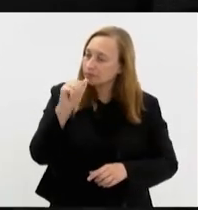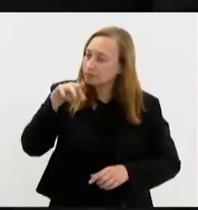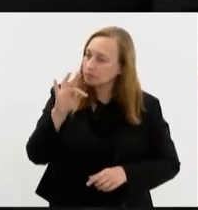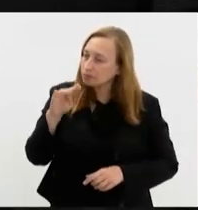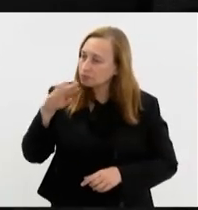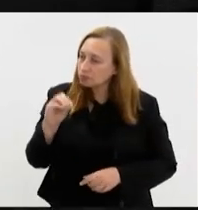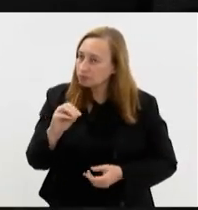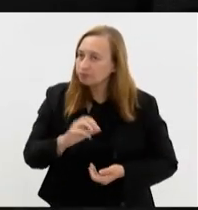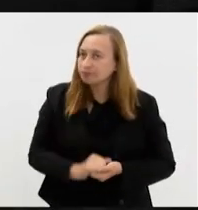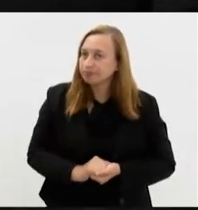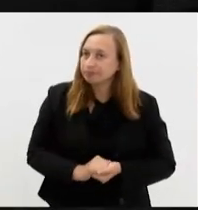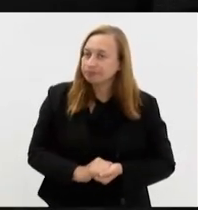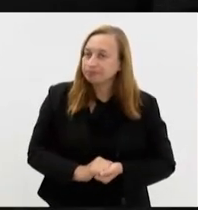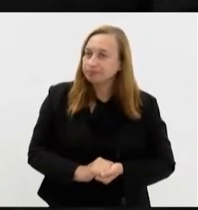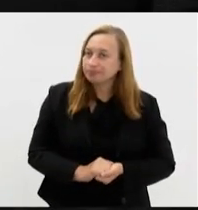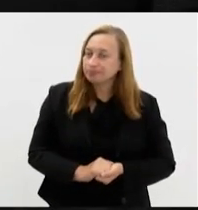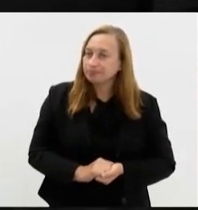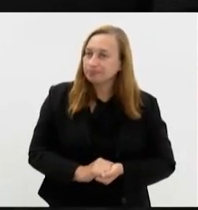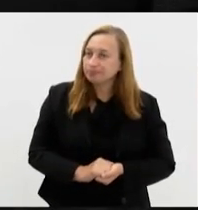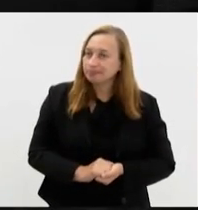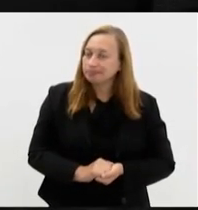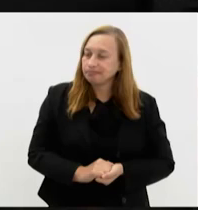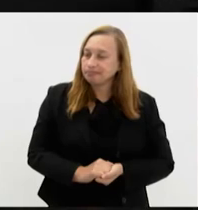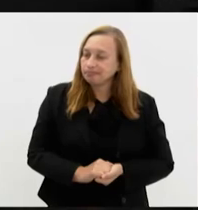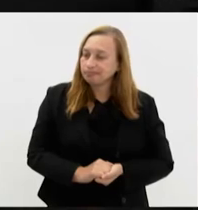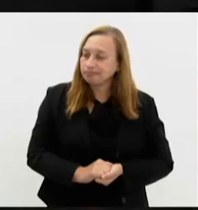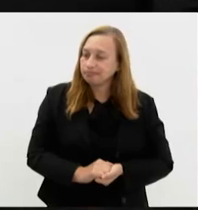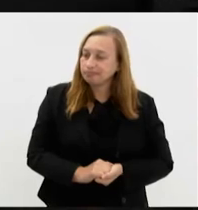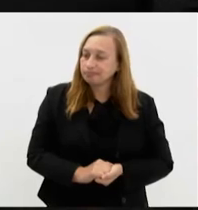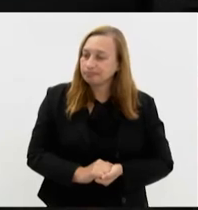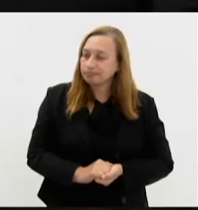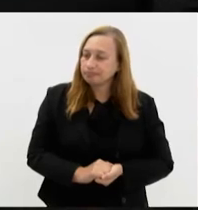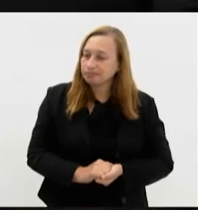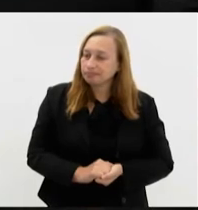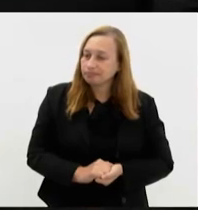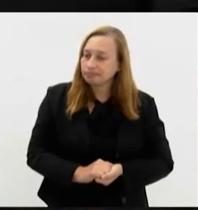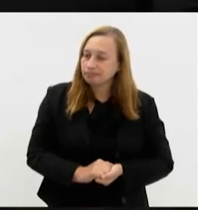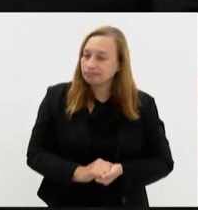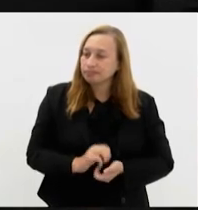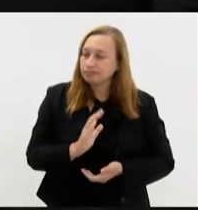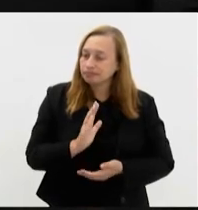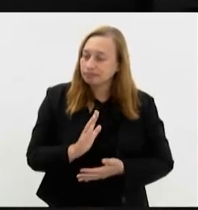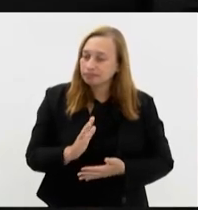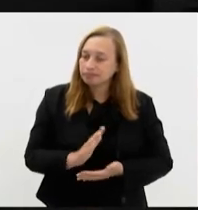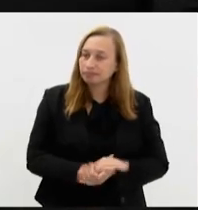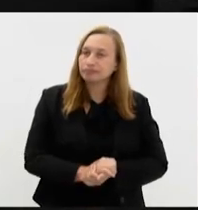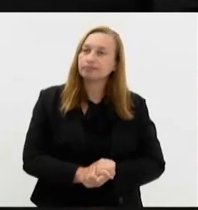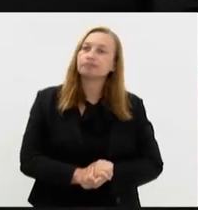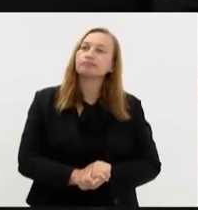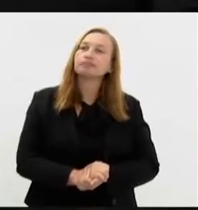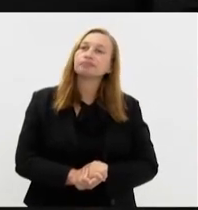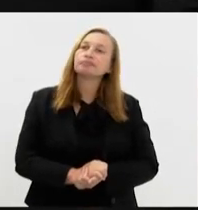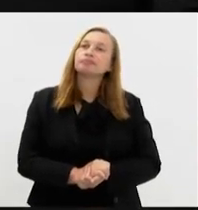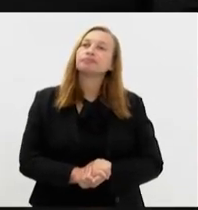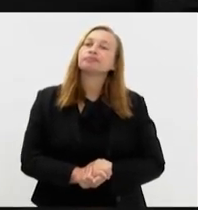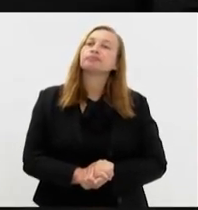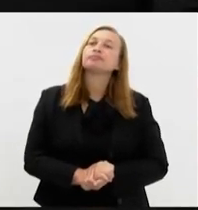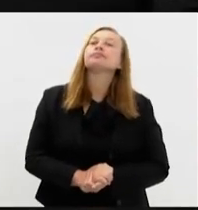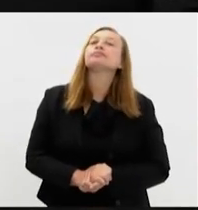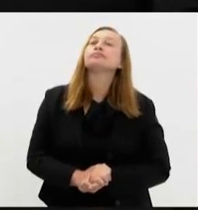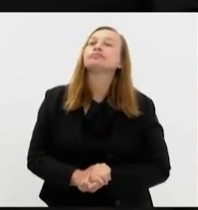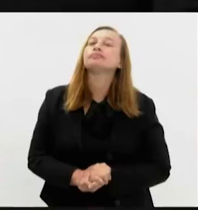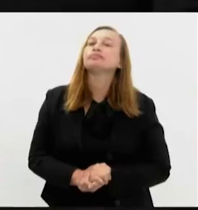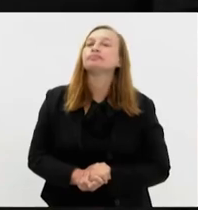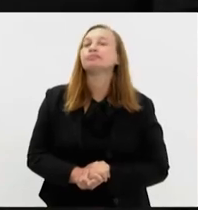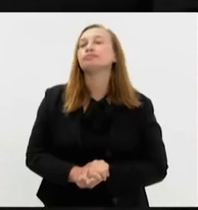né desembargadores Fernando e Alan conheceram bem que já saudoso já não nos nos permite o convívio aqui neste